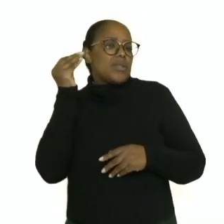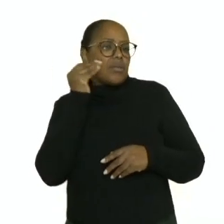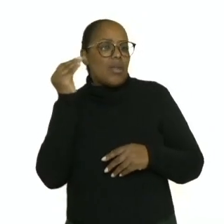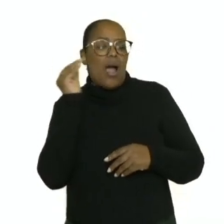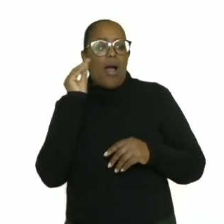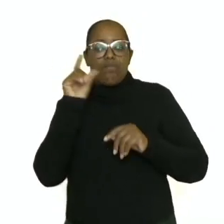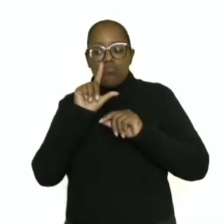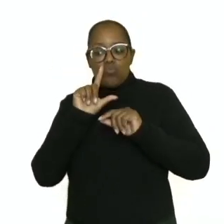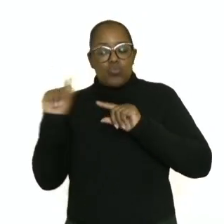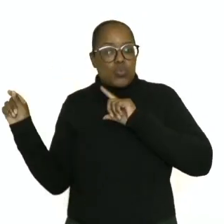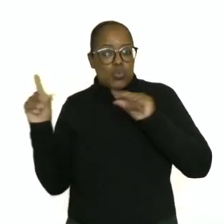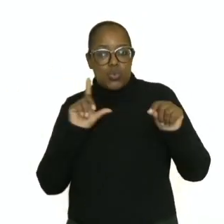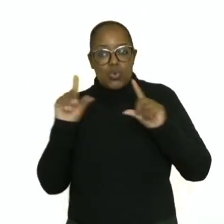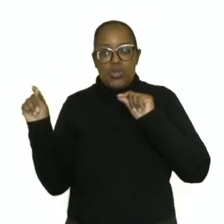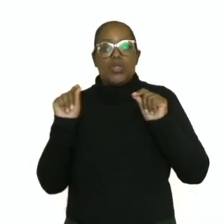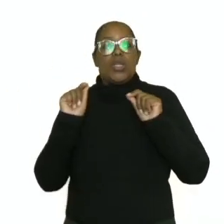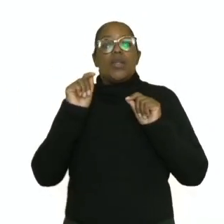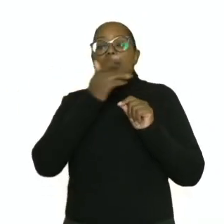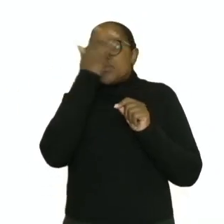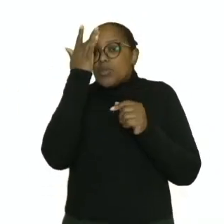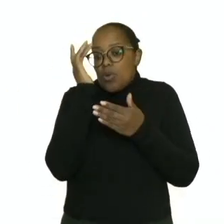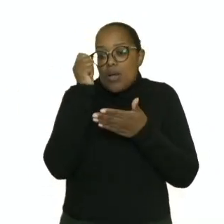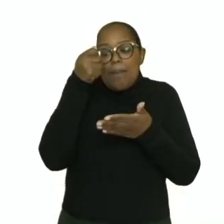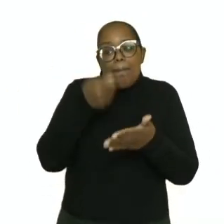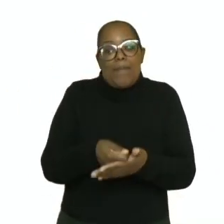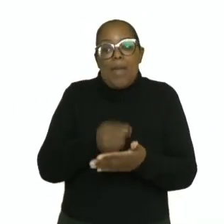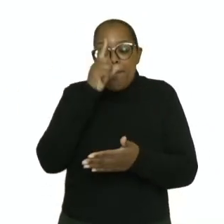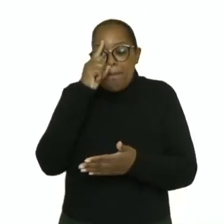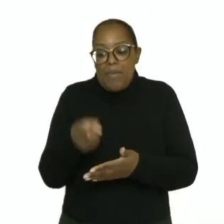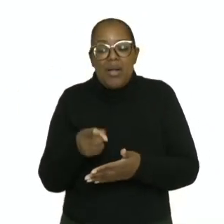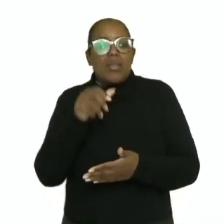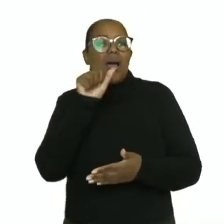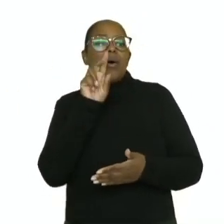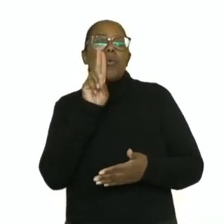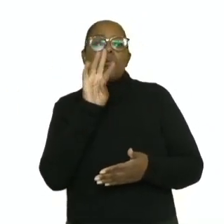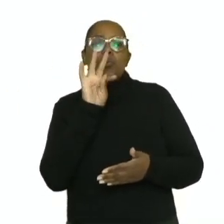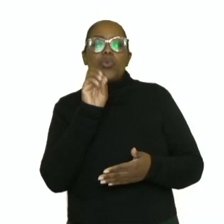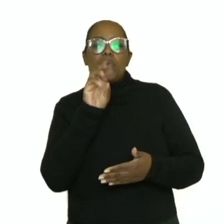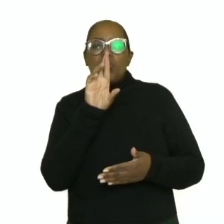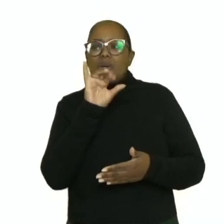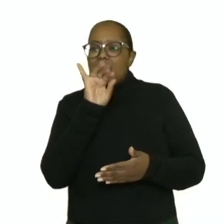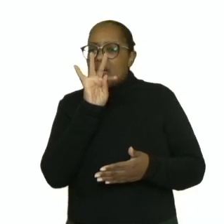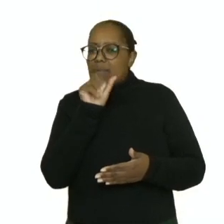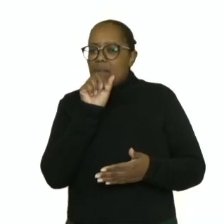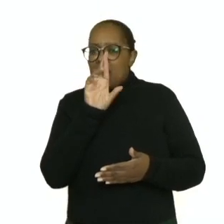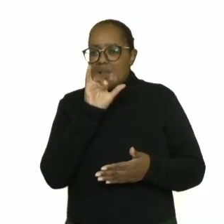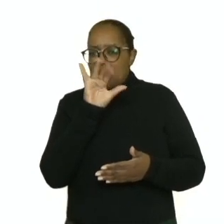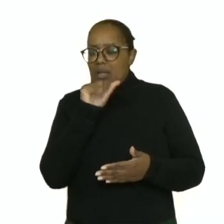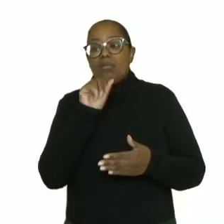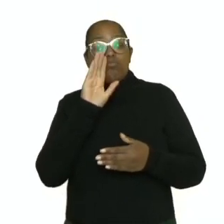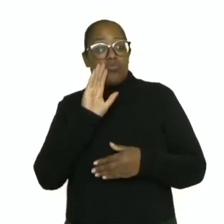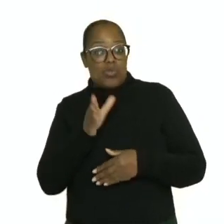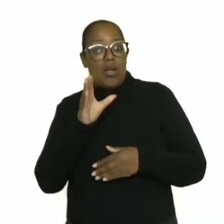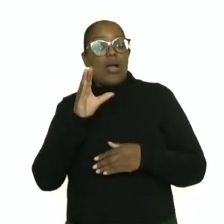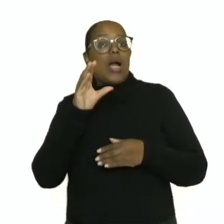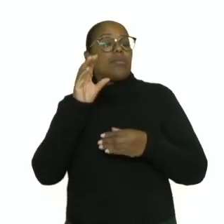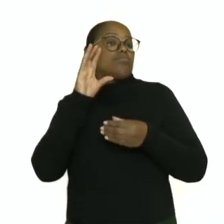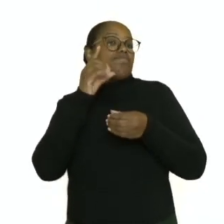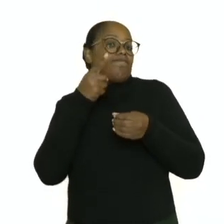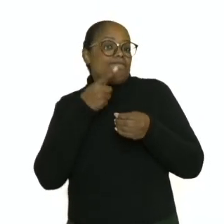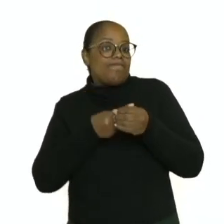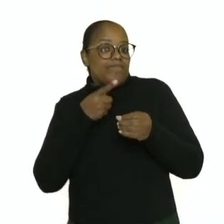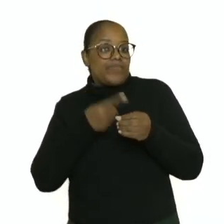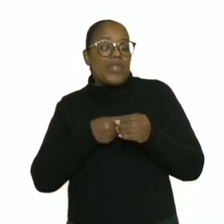do autoritarismo, né? O que nos garante. E a cidadania real trata da efetivação desses direitos